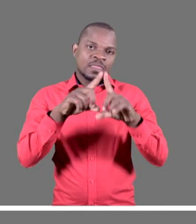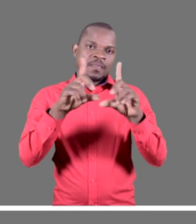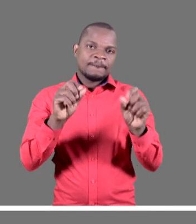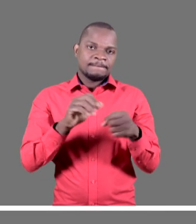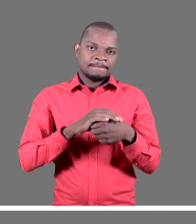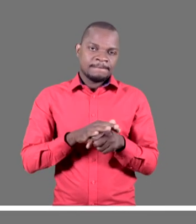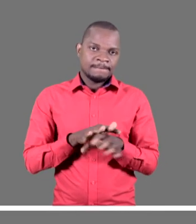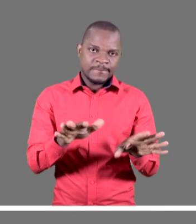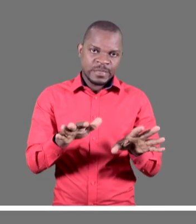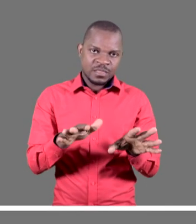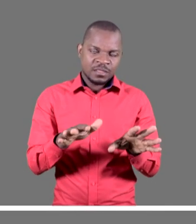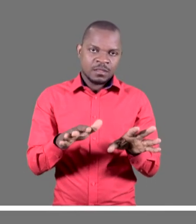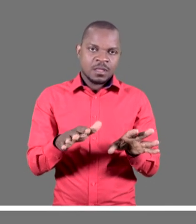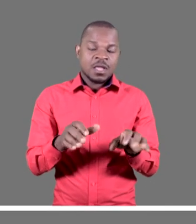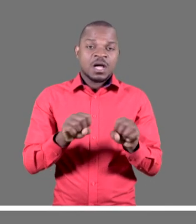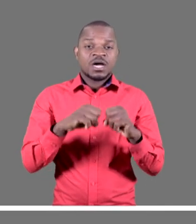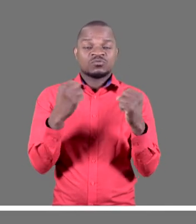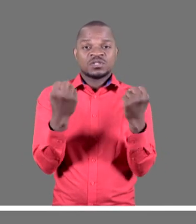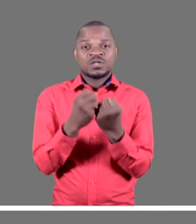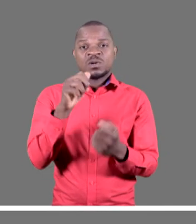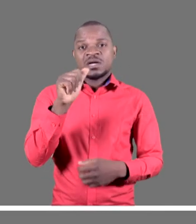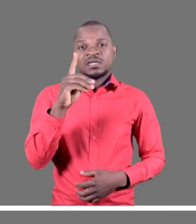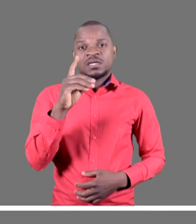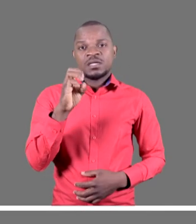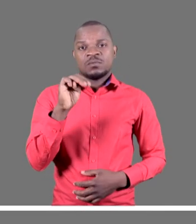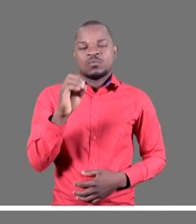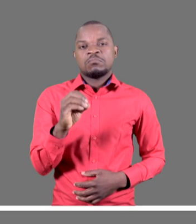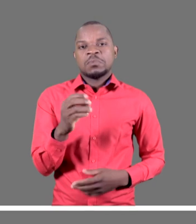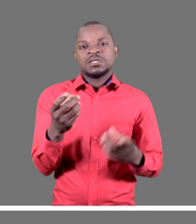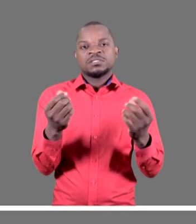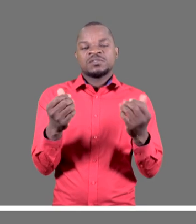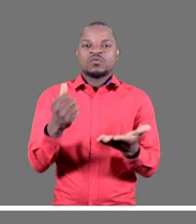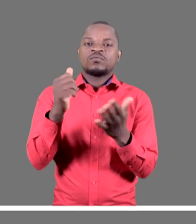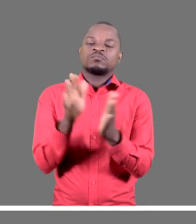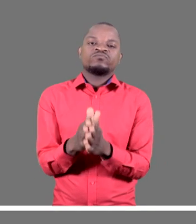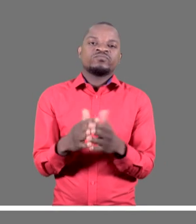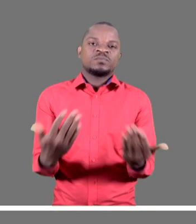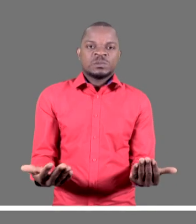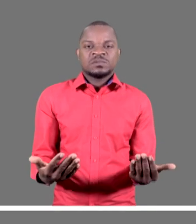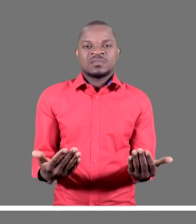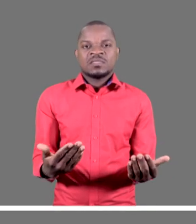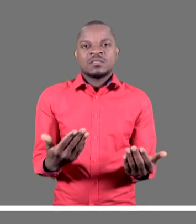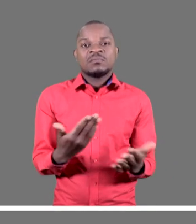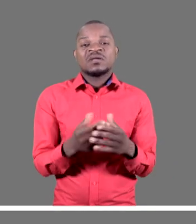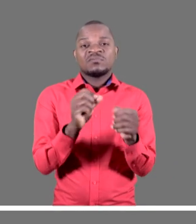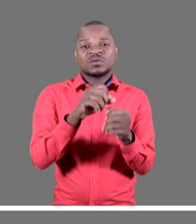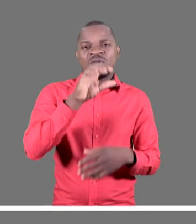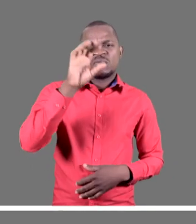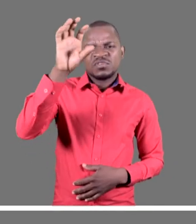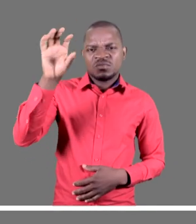neste momento a DEMO não tem condições financeiras para poder, a nível das províncias,